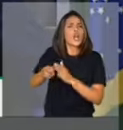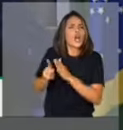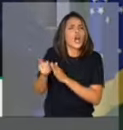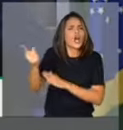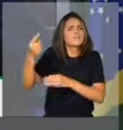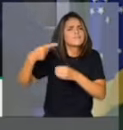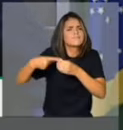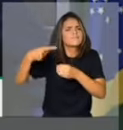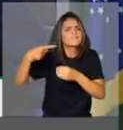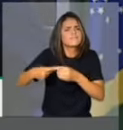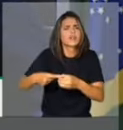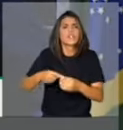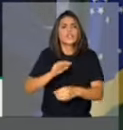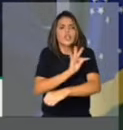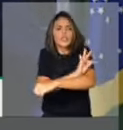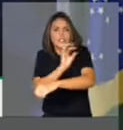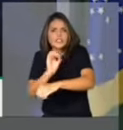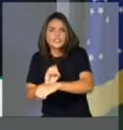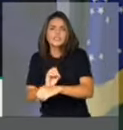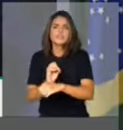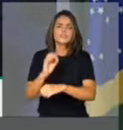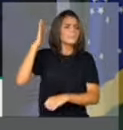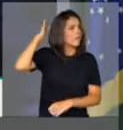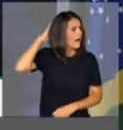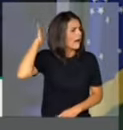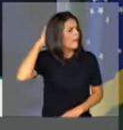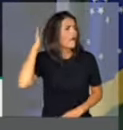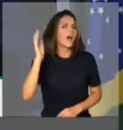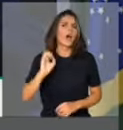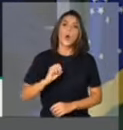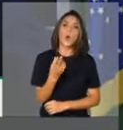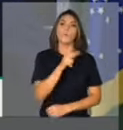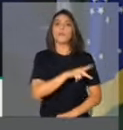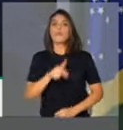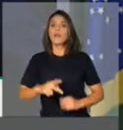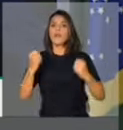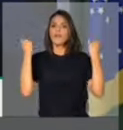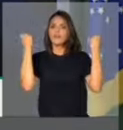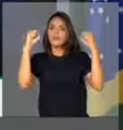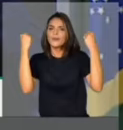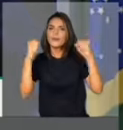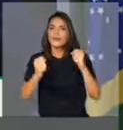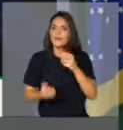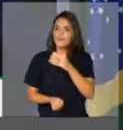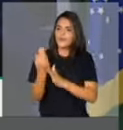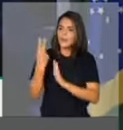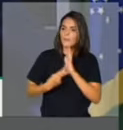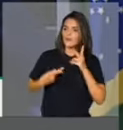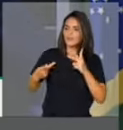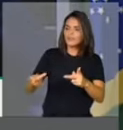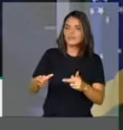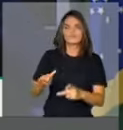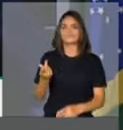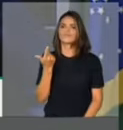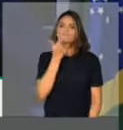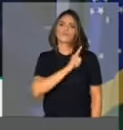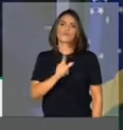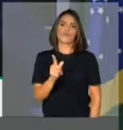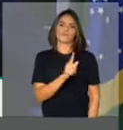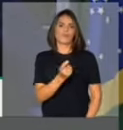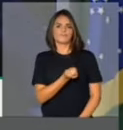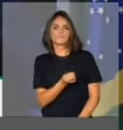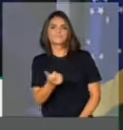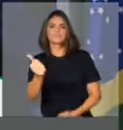Rondônia, aquele atleta ou aquele professor de educação física que desenvolve um projeto, ele não é agraciado pela lei de incentivo